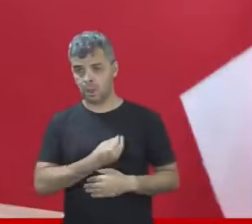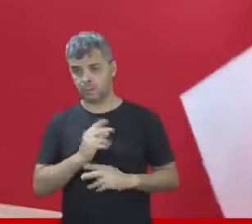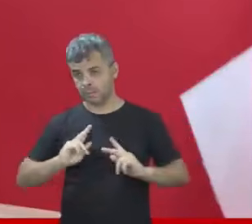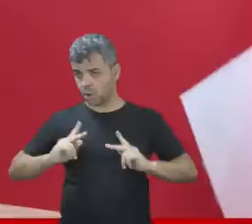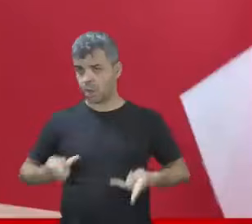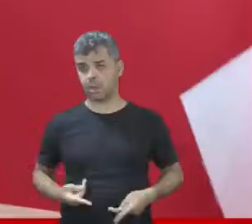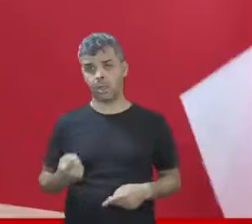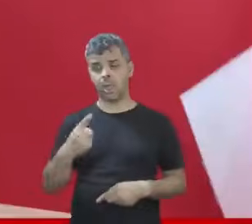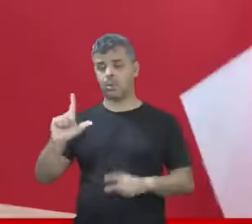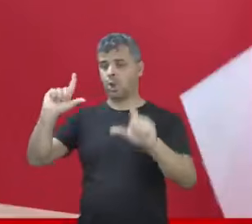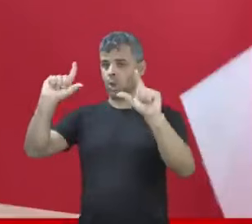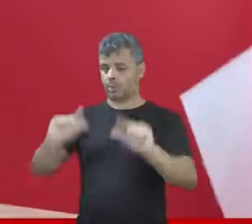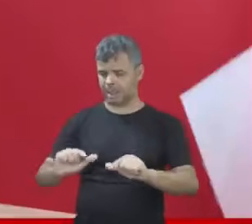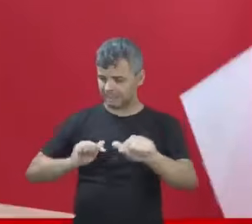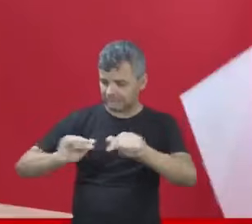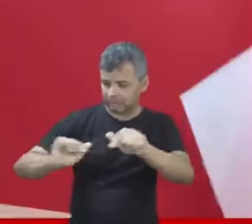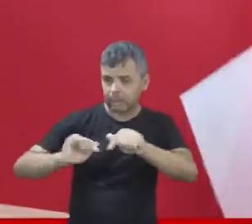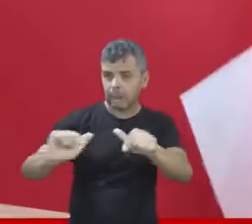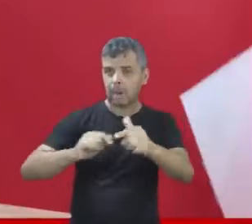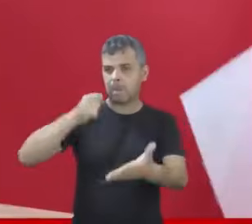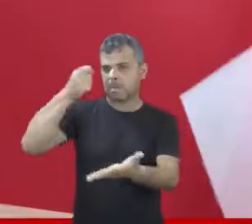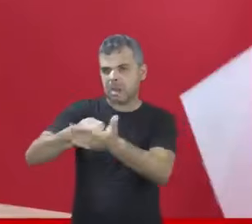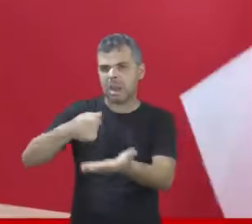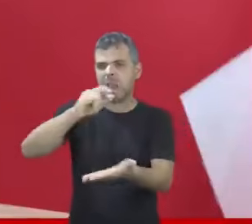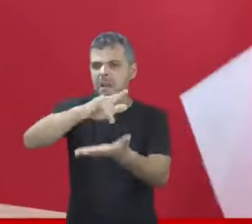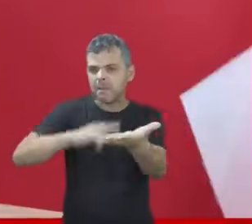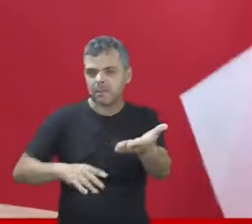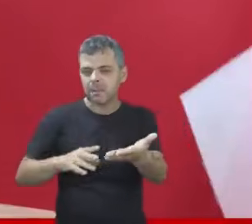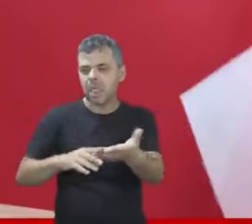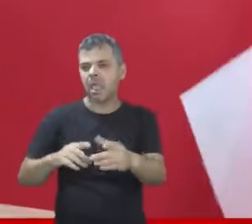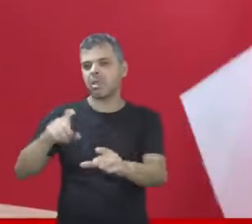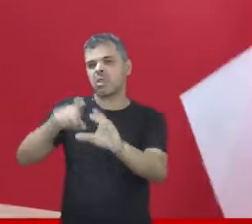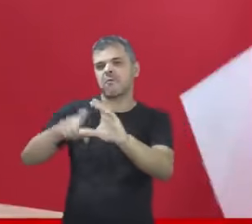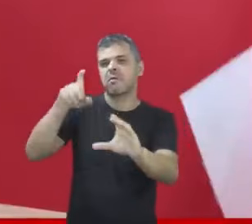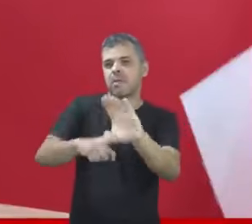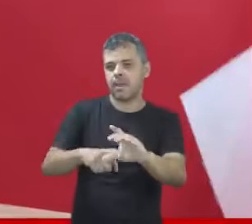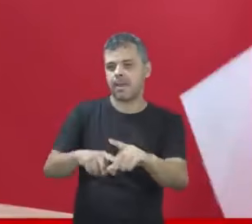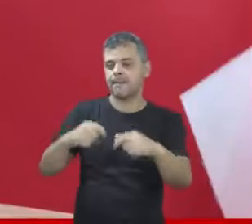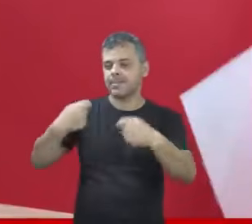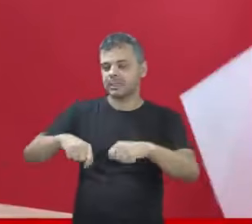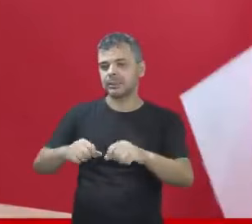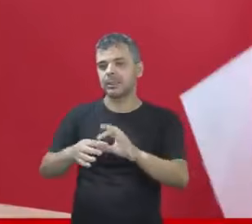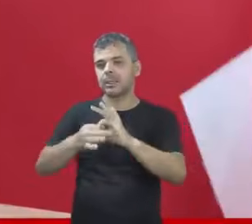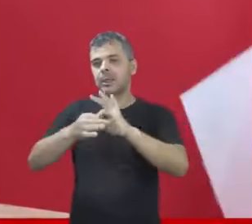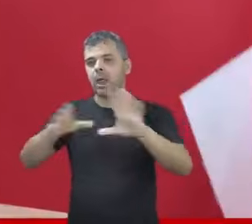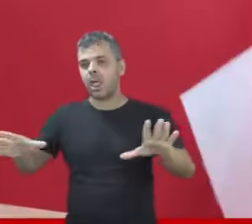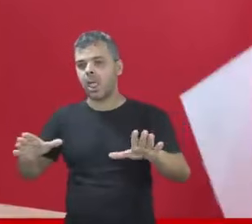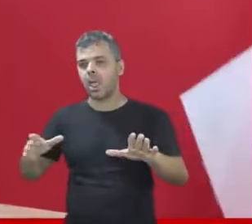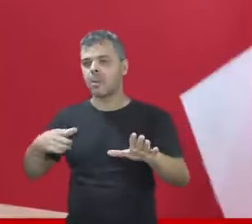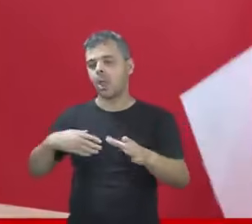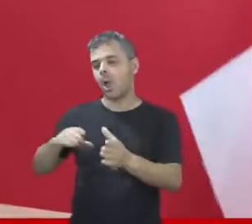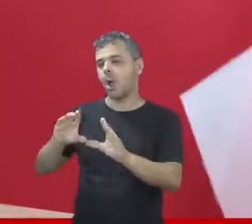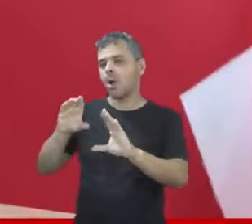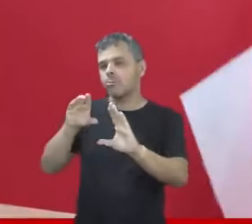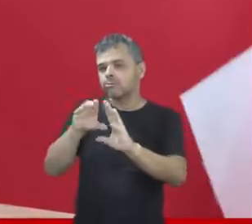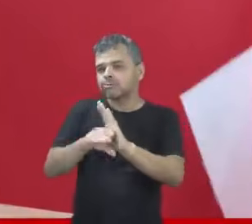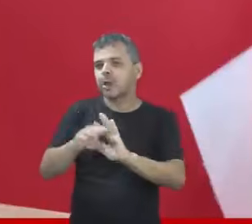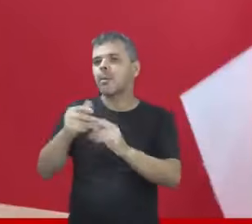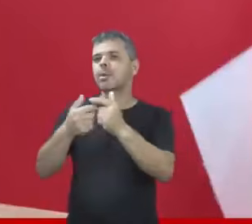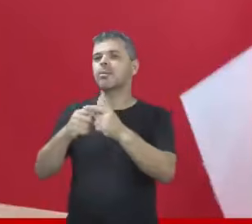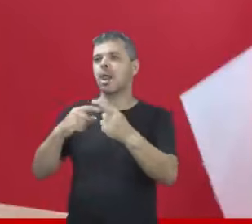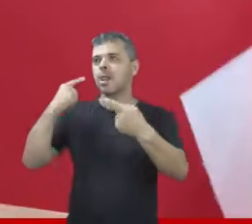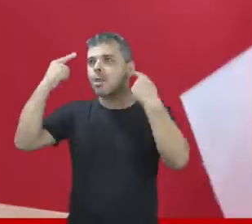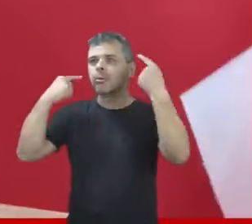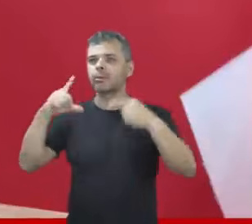não pode se resumir a trabalhar, pagar contas e fazer dívidas. Tem que se deixar um bom capítulo para as loucuras que cada